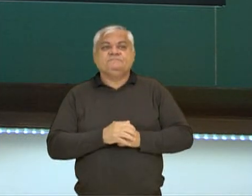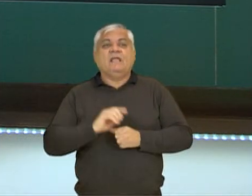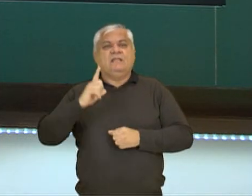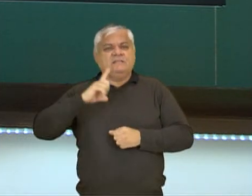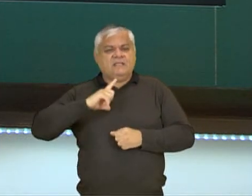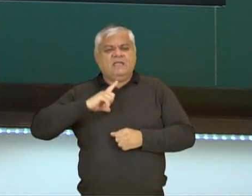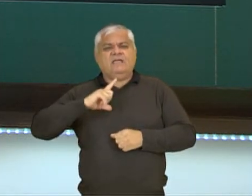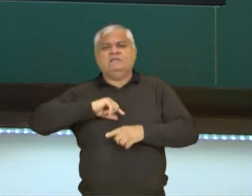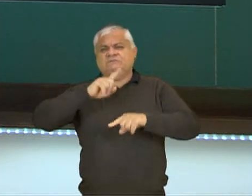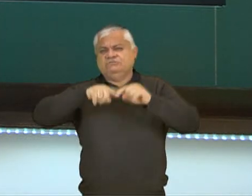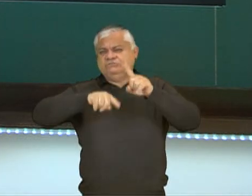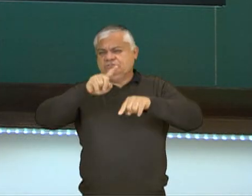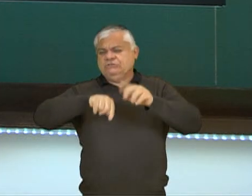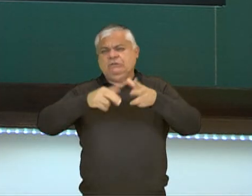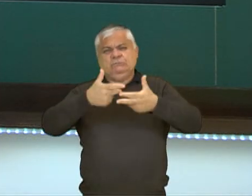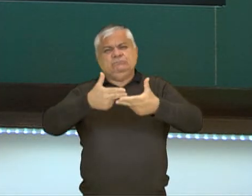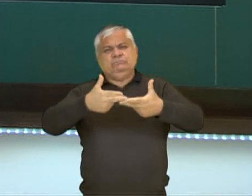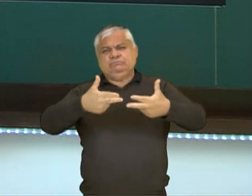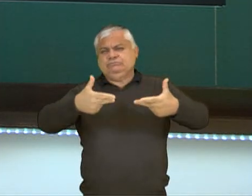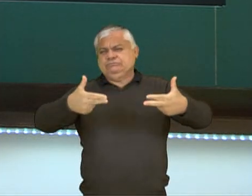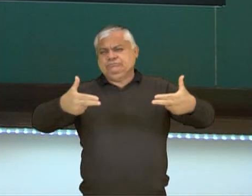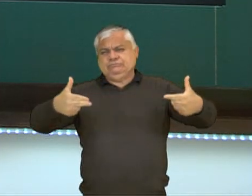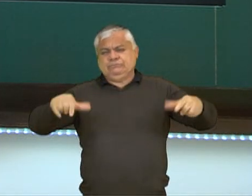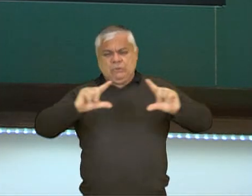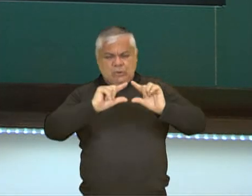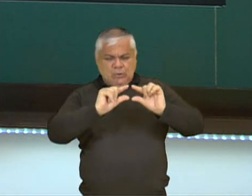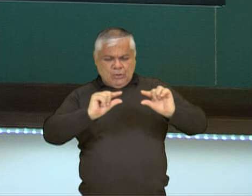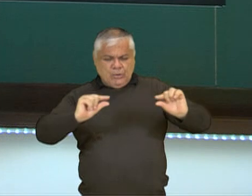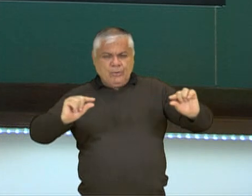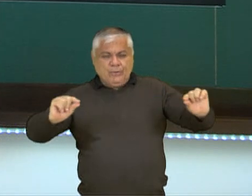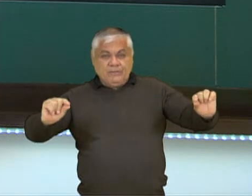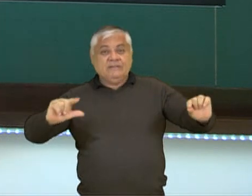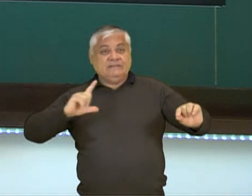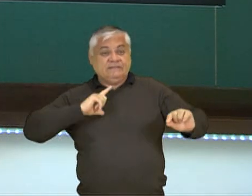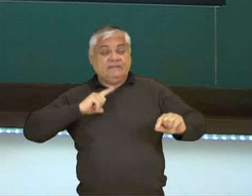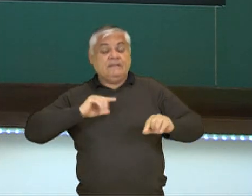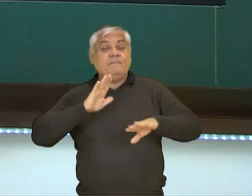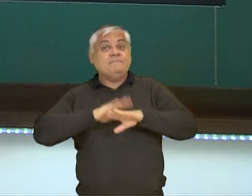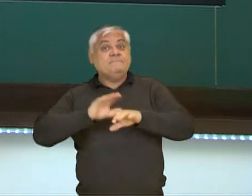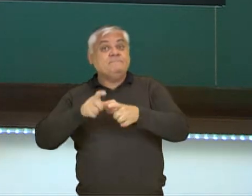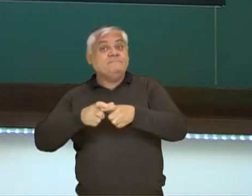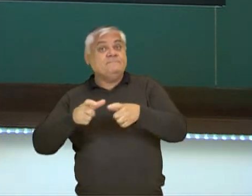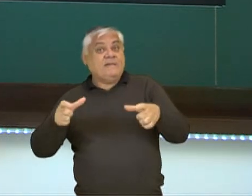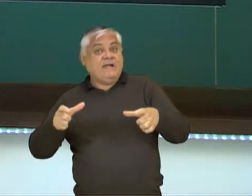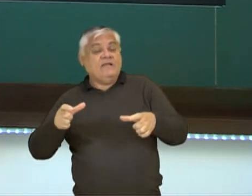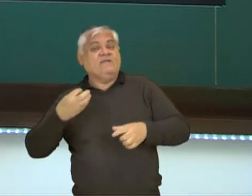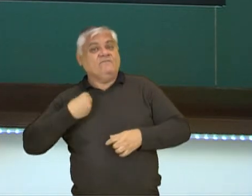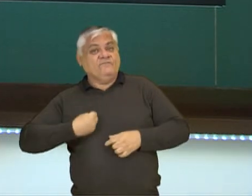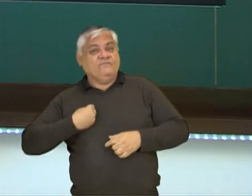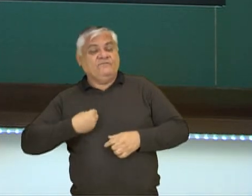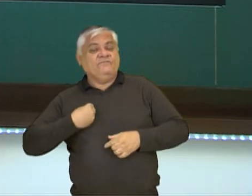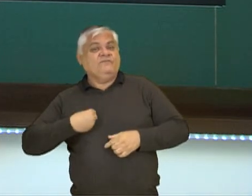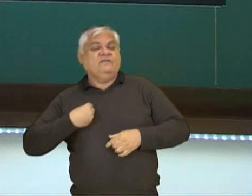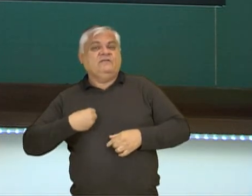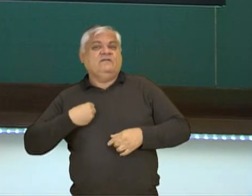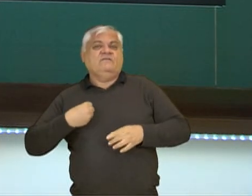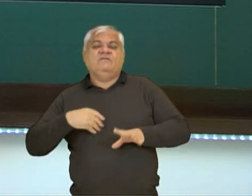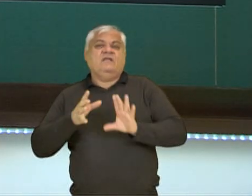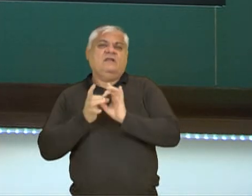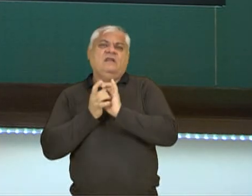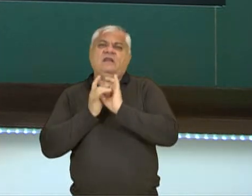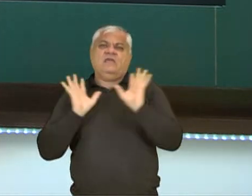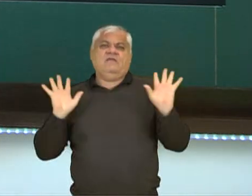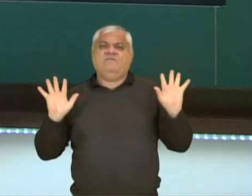Existem diversas espécies de nematóides ou nemateumintos. A maioria vive livremente, ou seja, vida